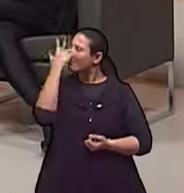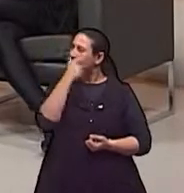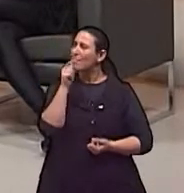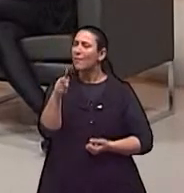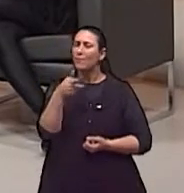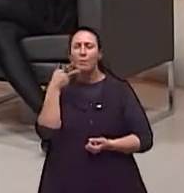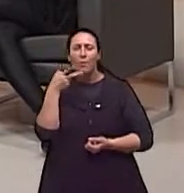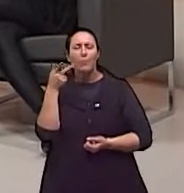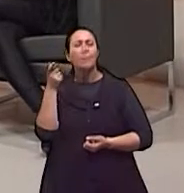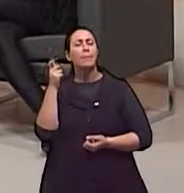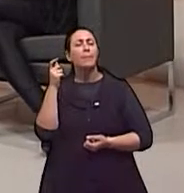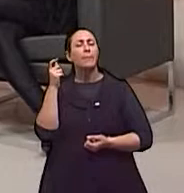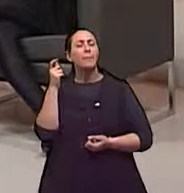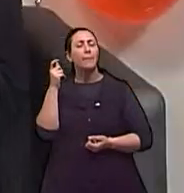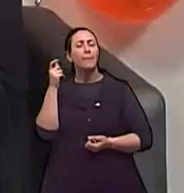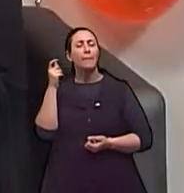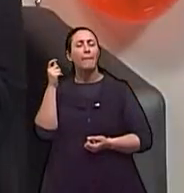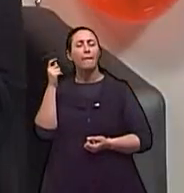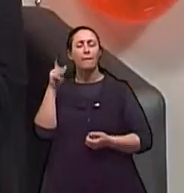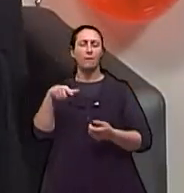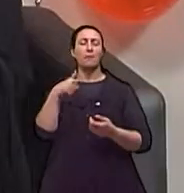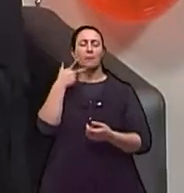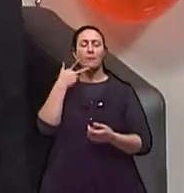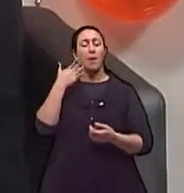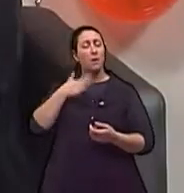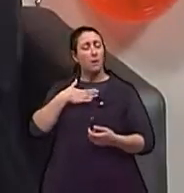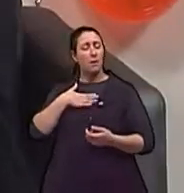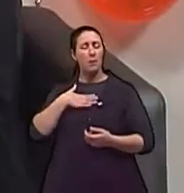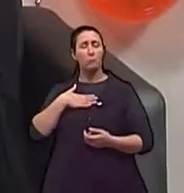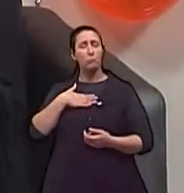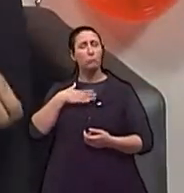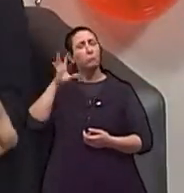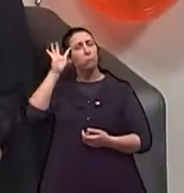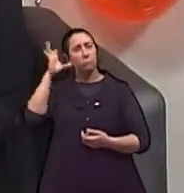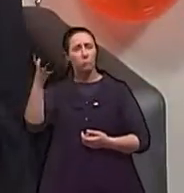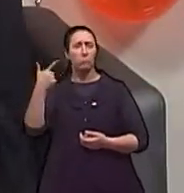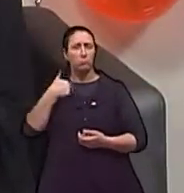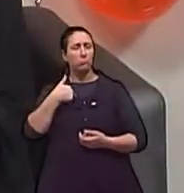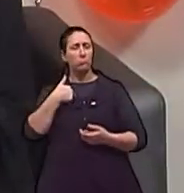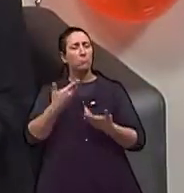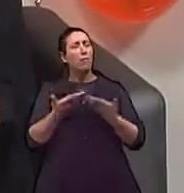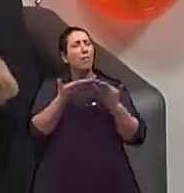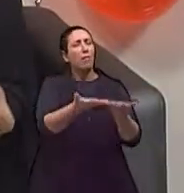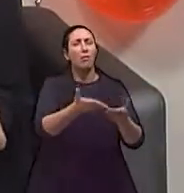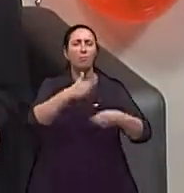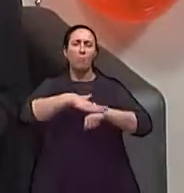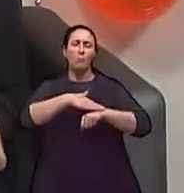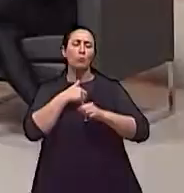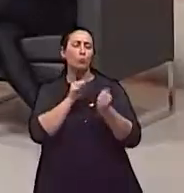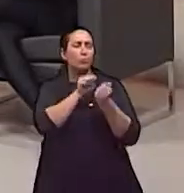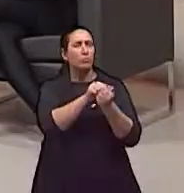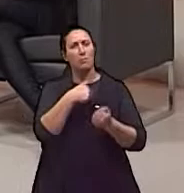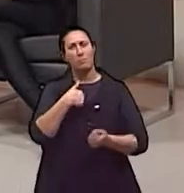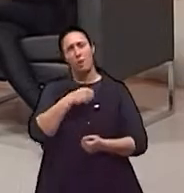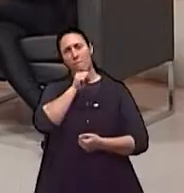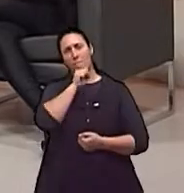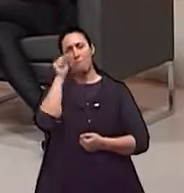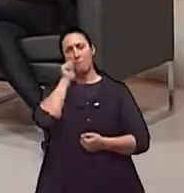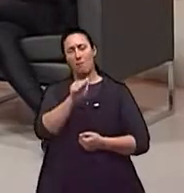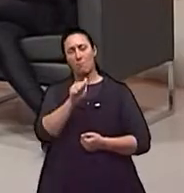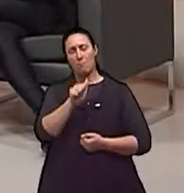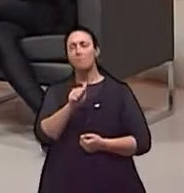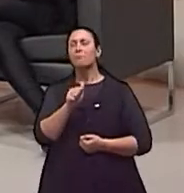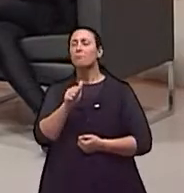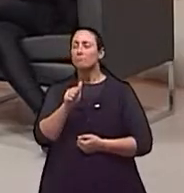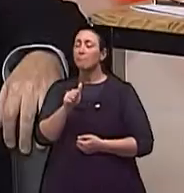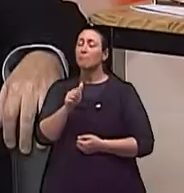reportagem eh eu decidi dar esse tempo pra minha avó e ganhar esse tempo com a minha avó